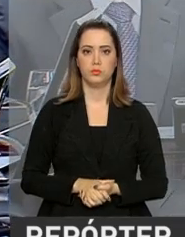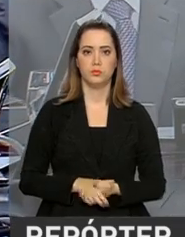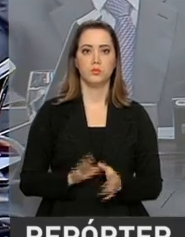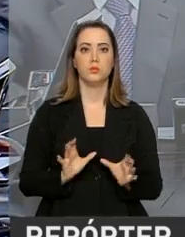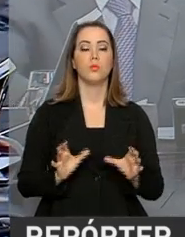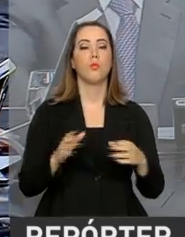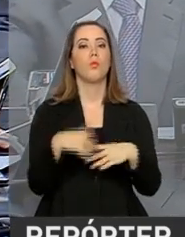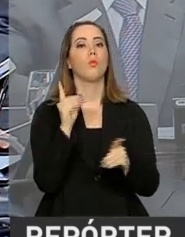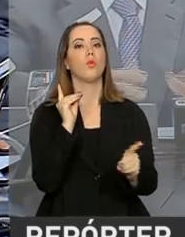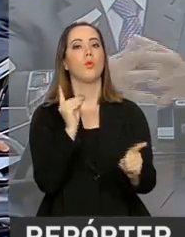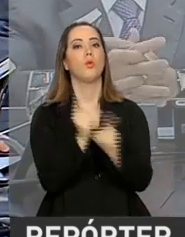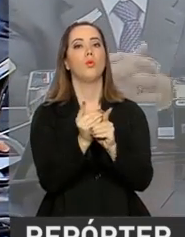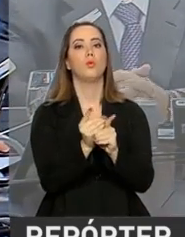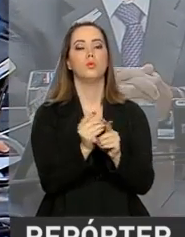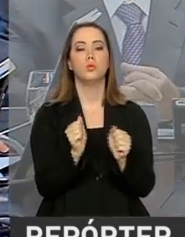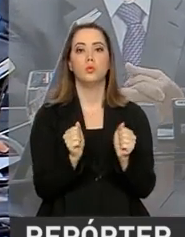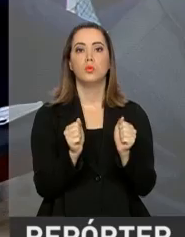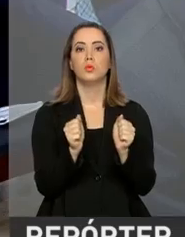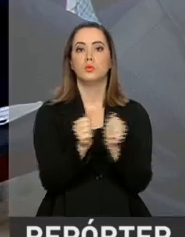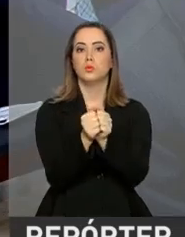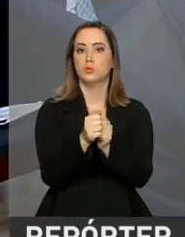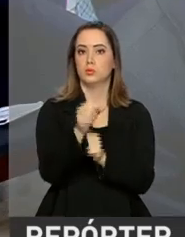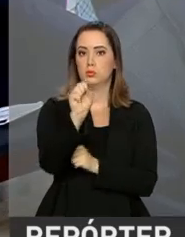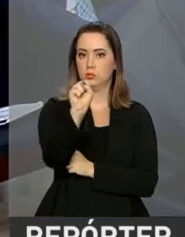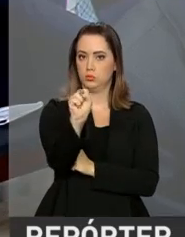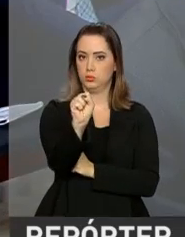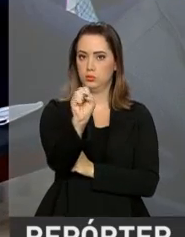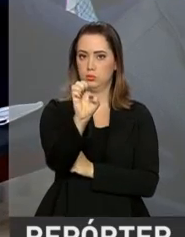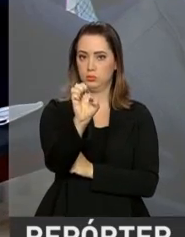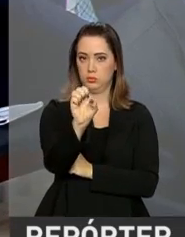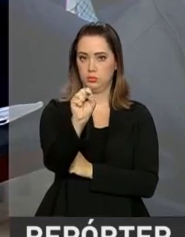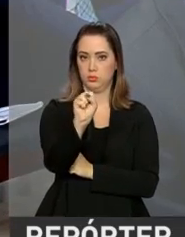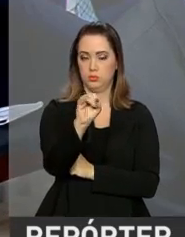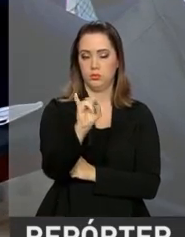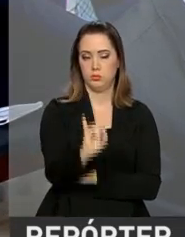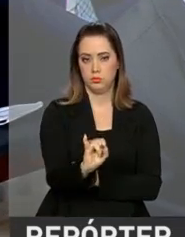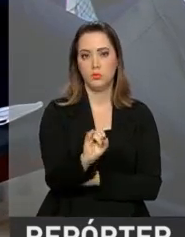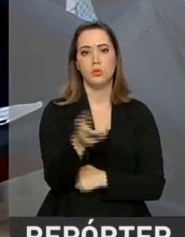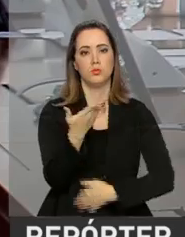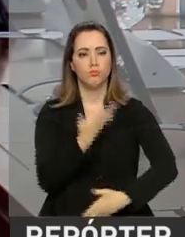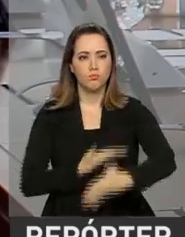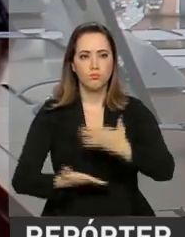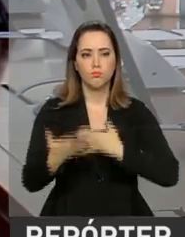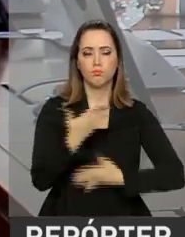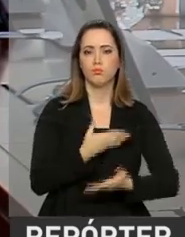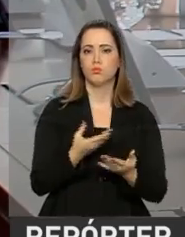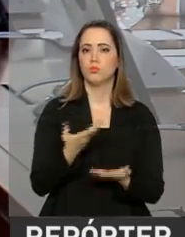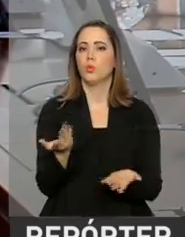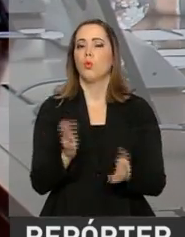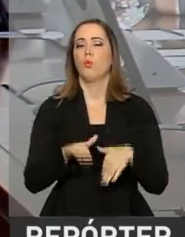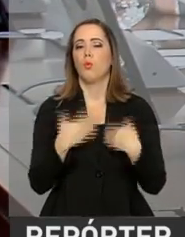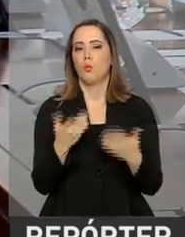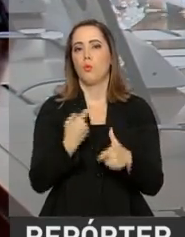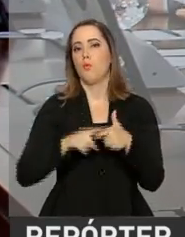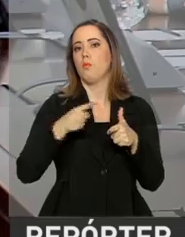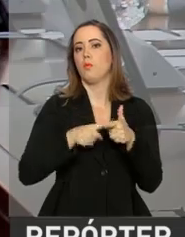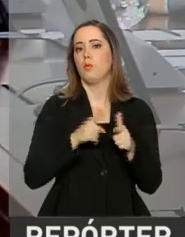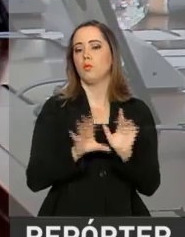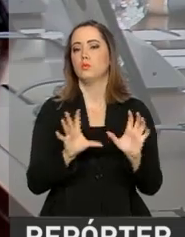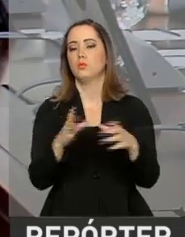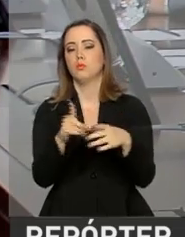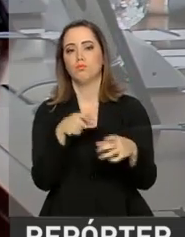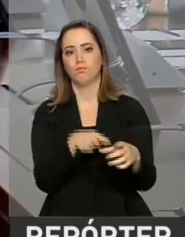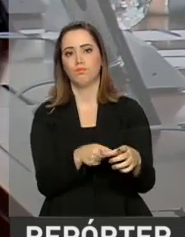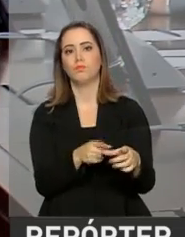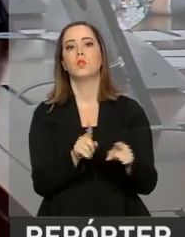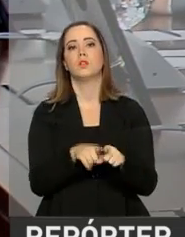Durante o encontro com o Conselho Nacional do SESI, foram discutidos o cenário econômico atual e problemas do setor. Também foi